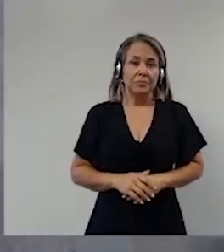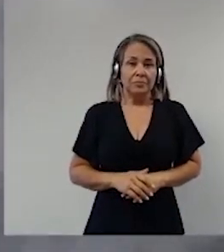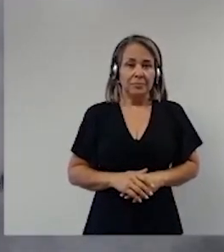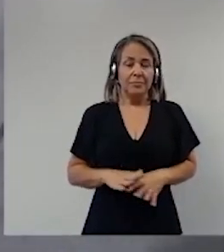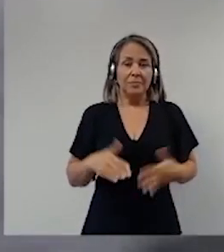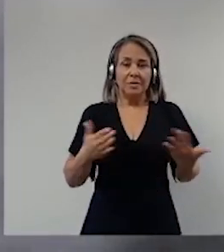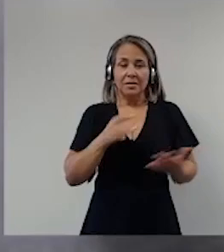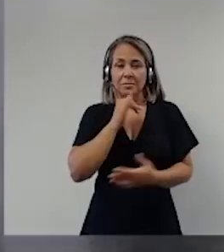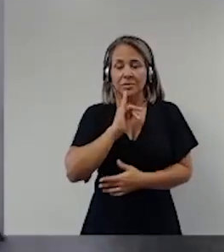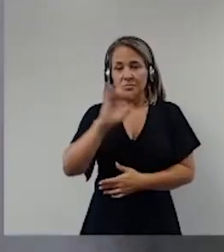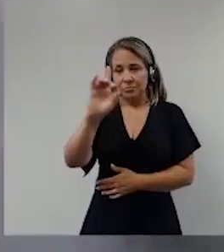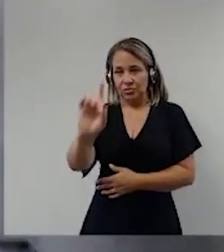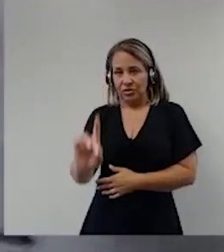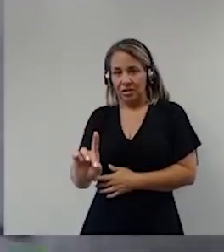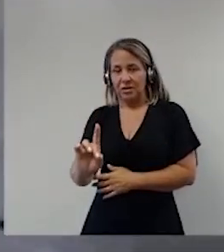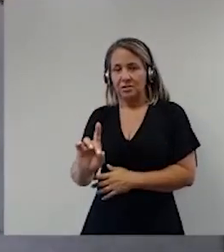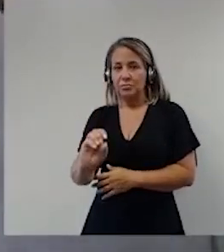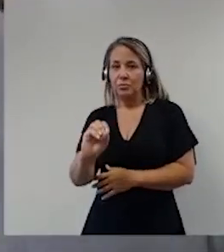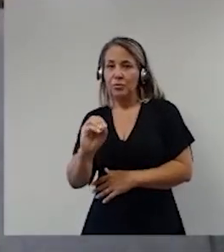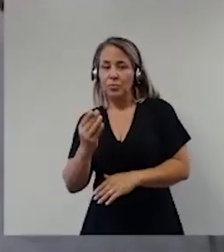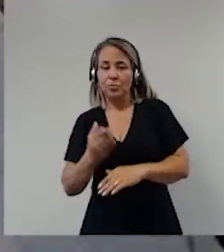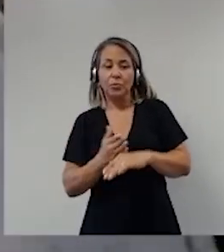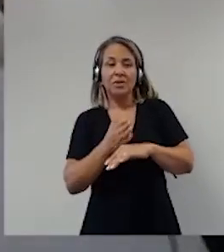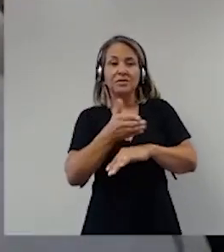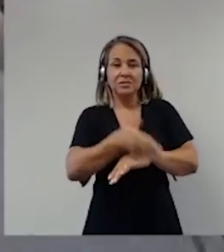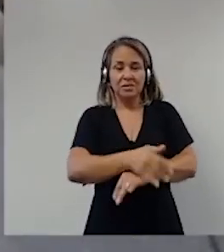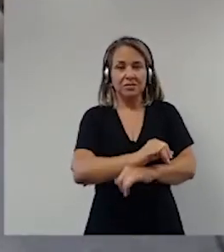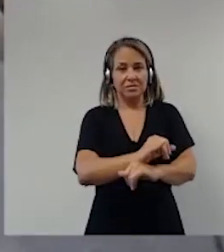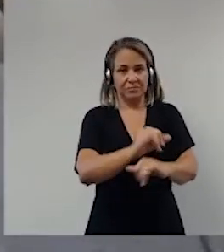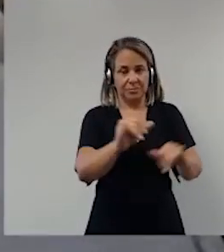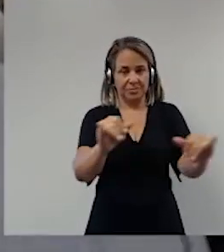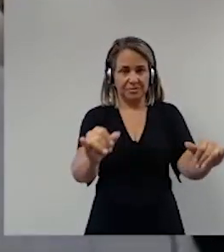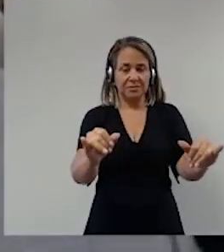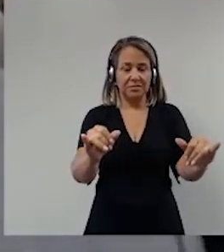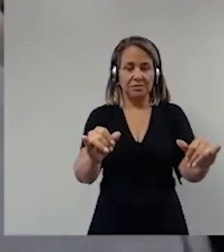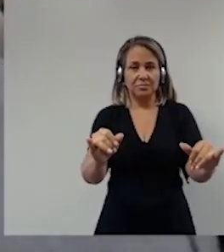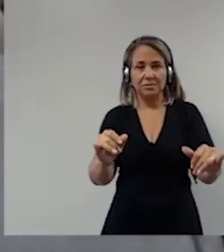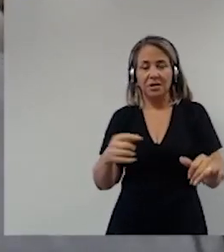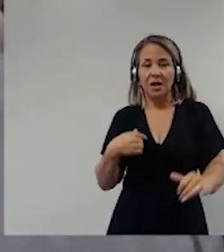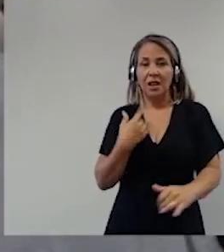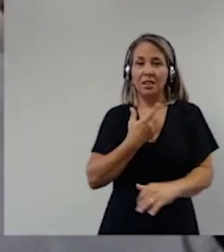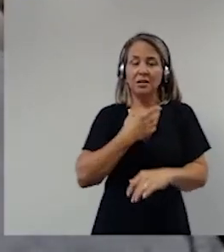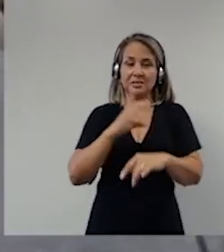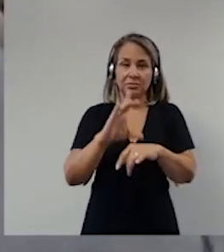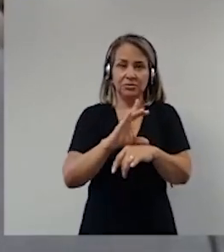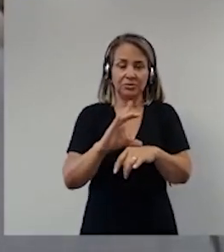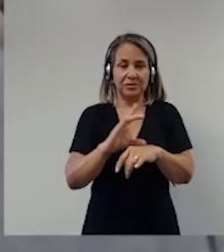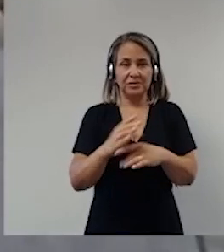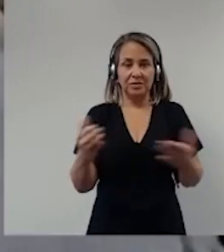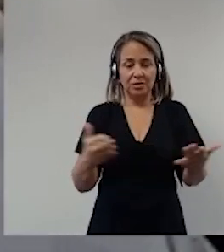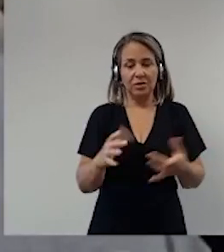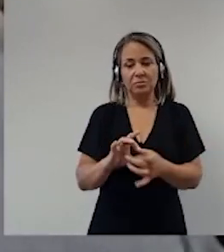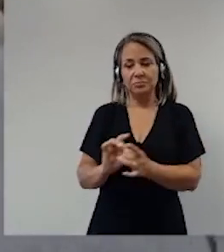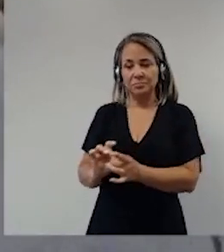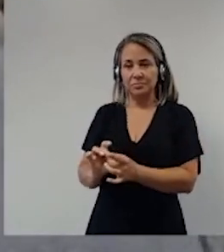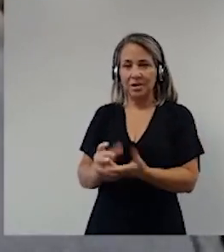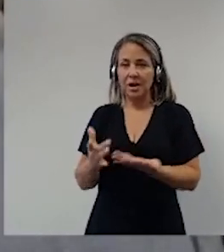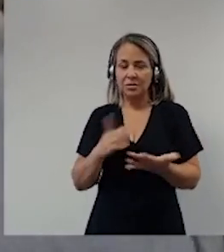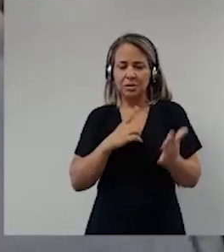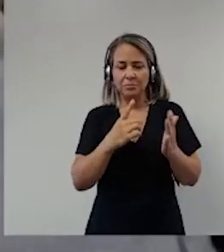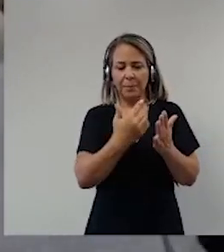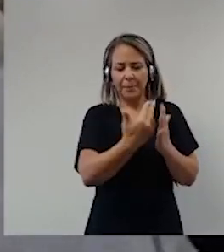ao direito ou acesso à informação, a nossa Constituição ela é permeada